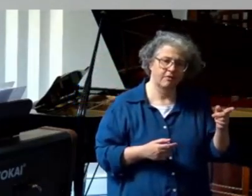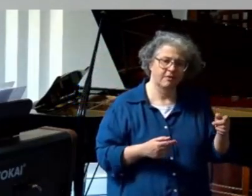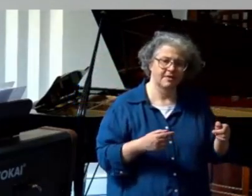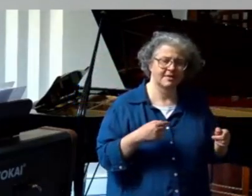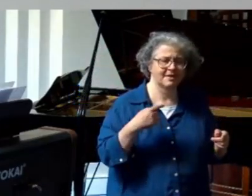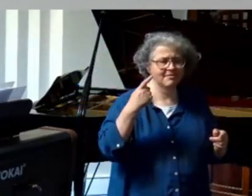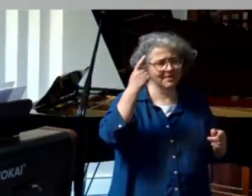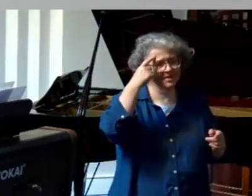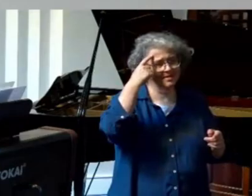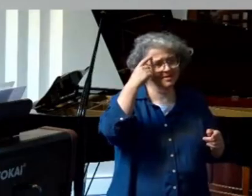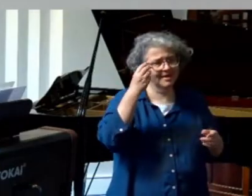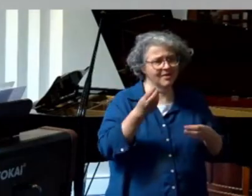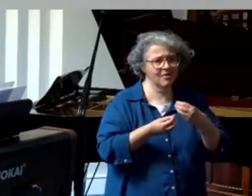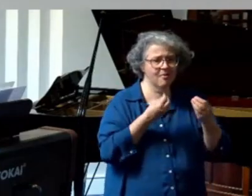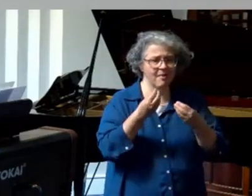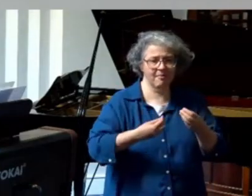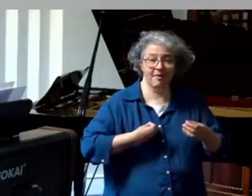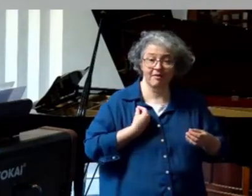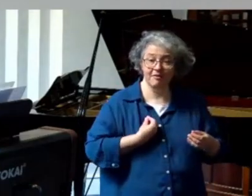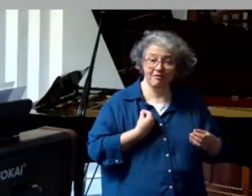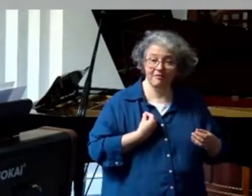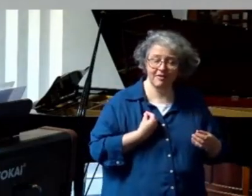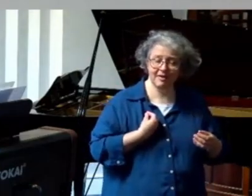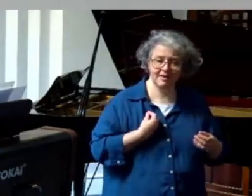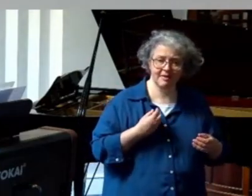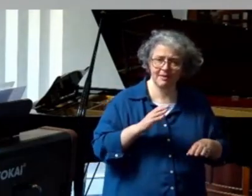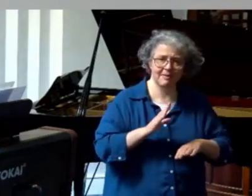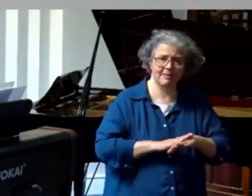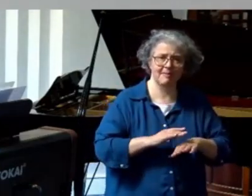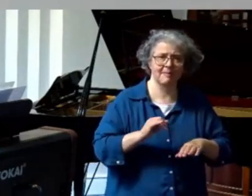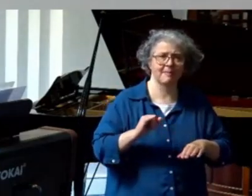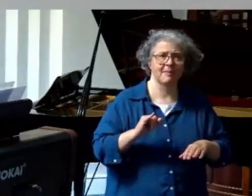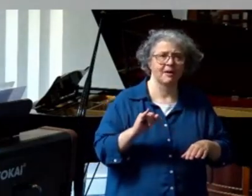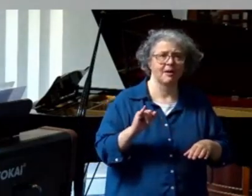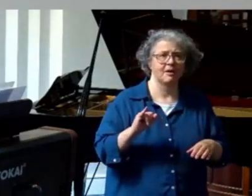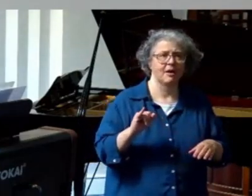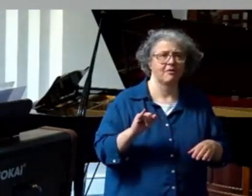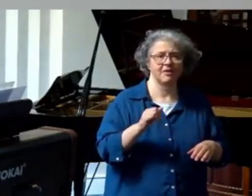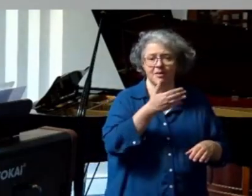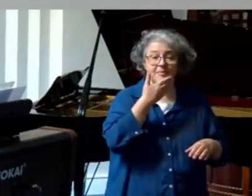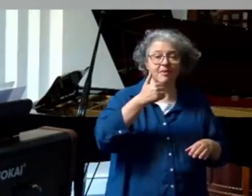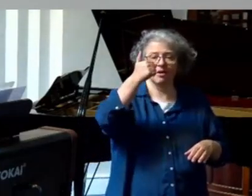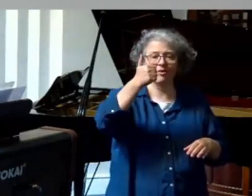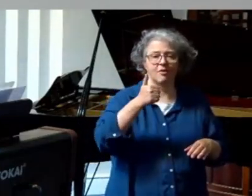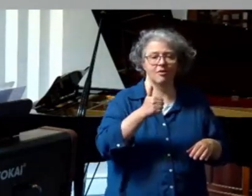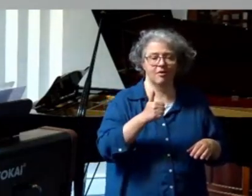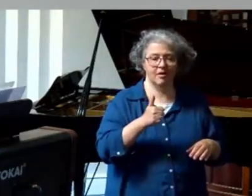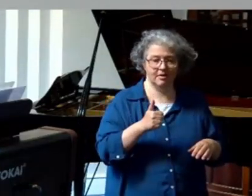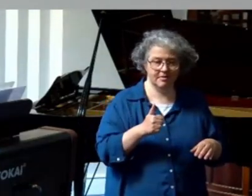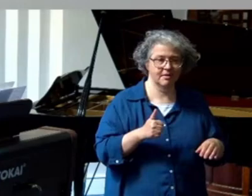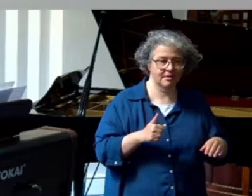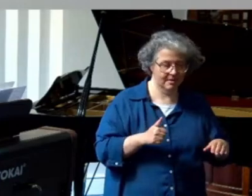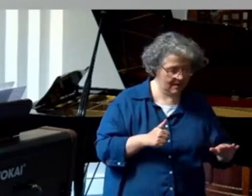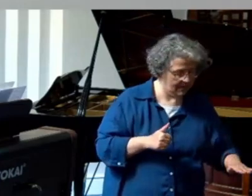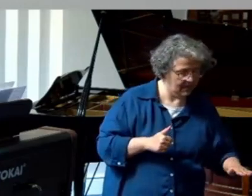vida cristã, desde o começo, passando pela adolescência, passando pela fase de